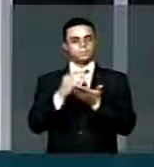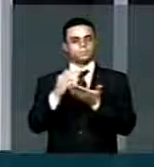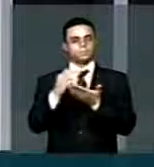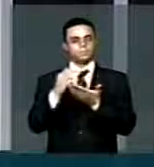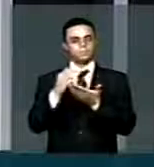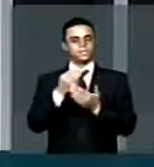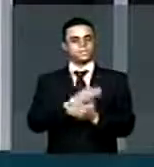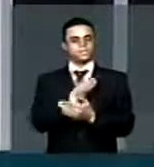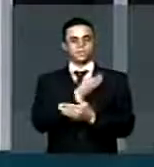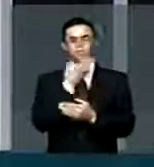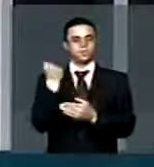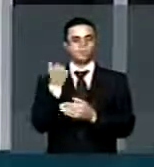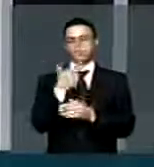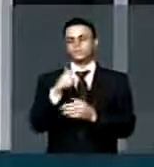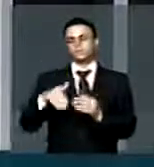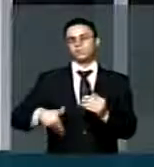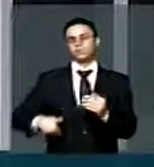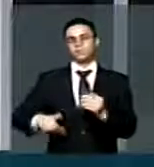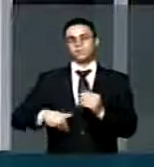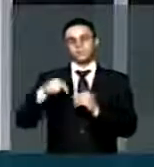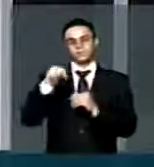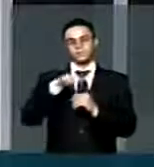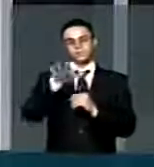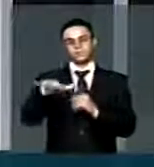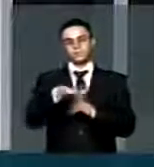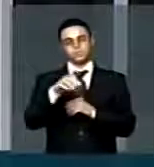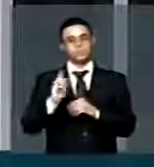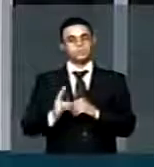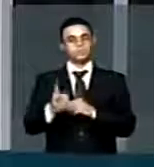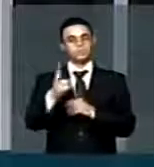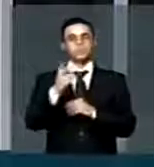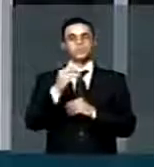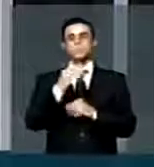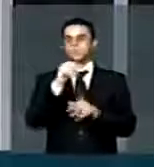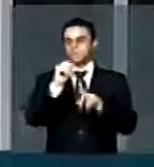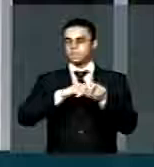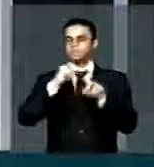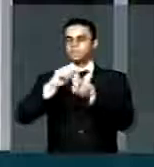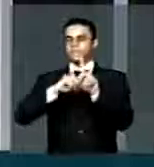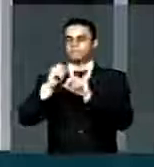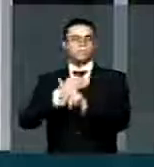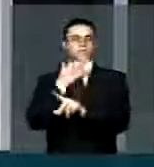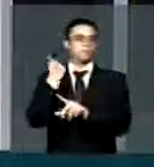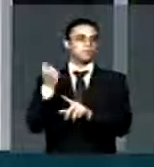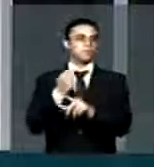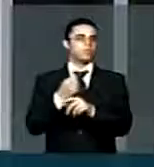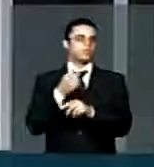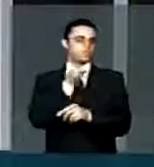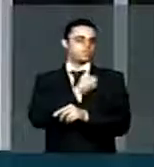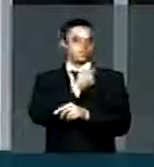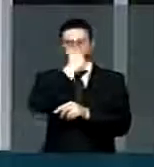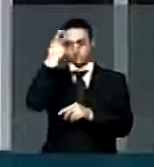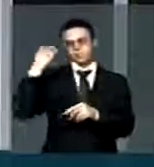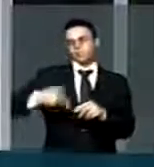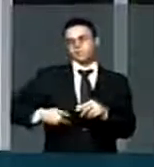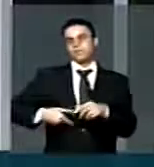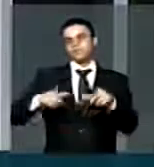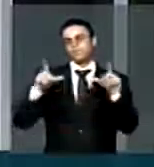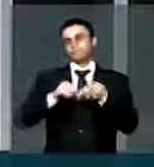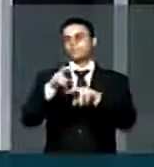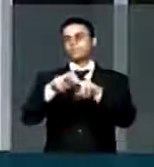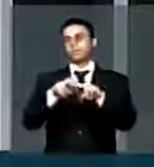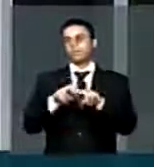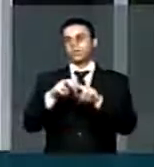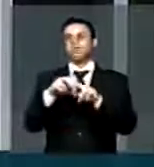esses dados avançam a cada mês graças às políticas públicas e ações